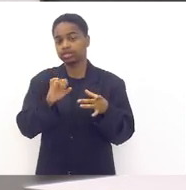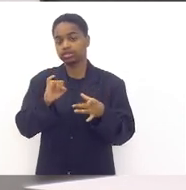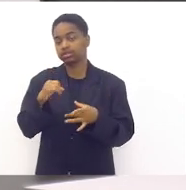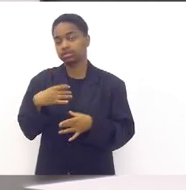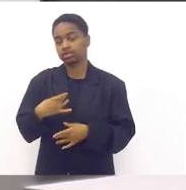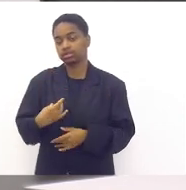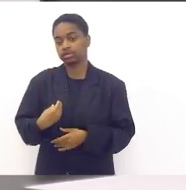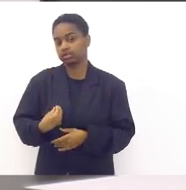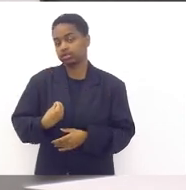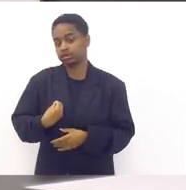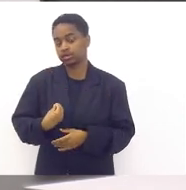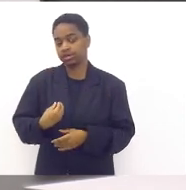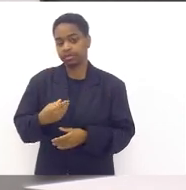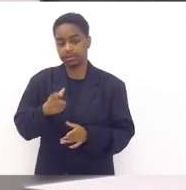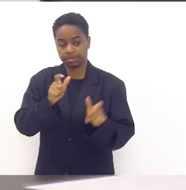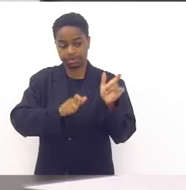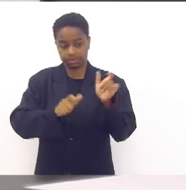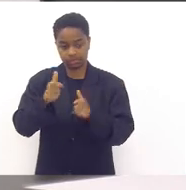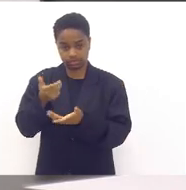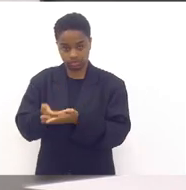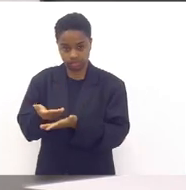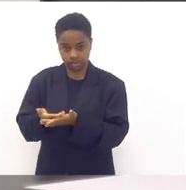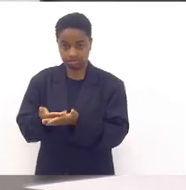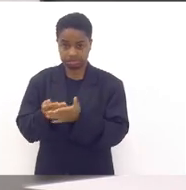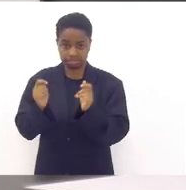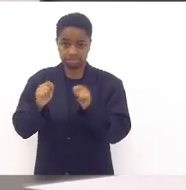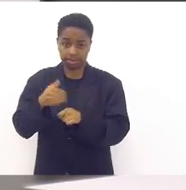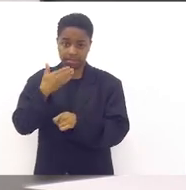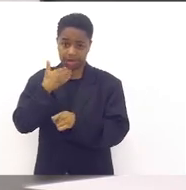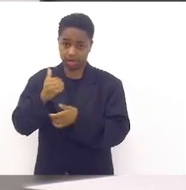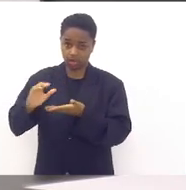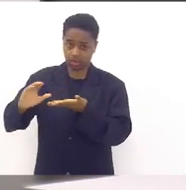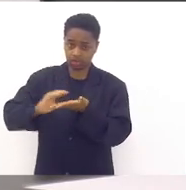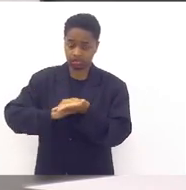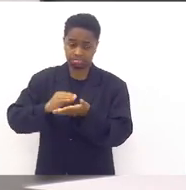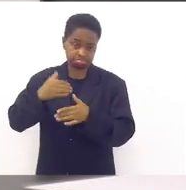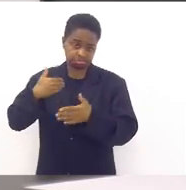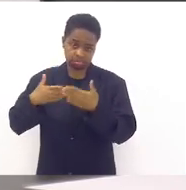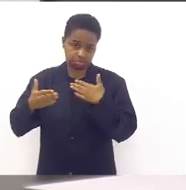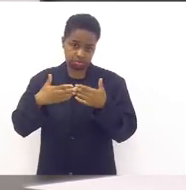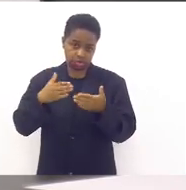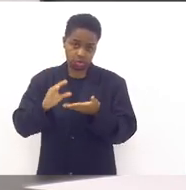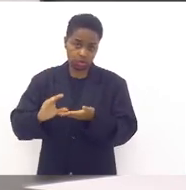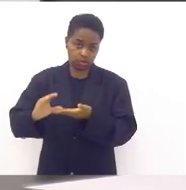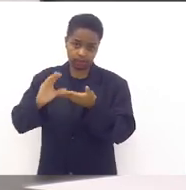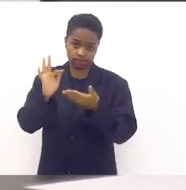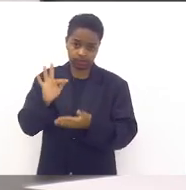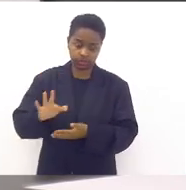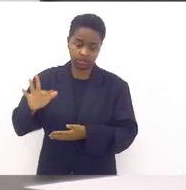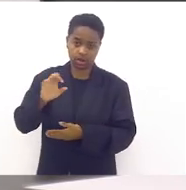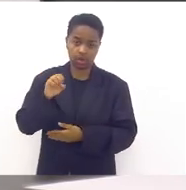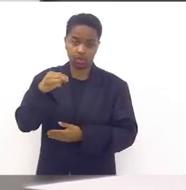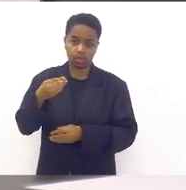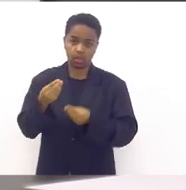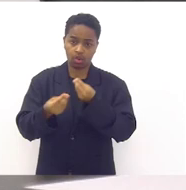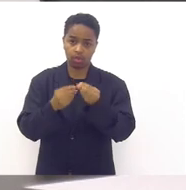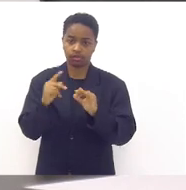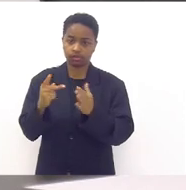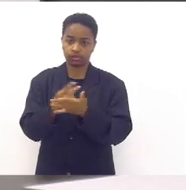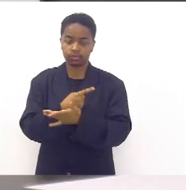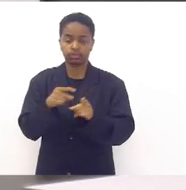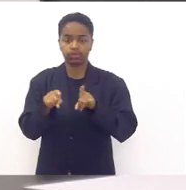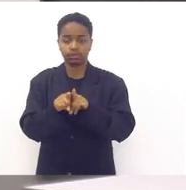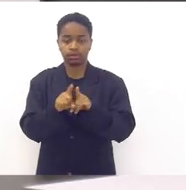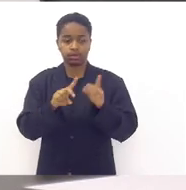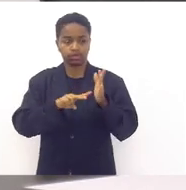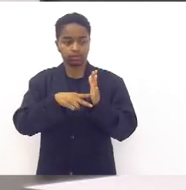uma melhor arrecadação, independente de questões de conselho federativo, a forma como deve ser, está aqui o presidente do sindicato, quero registrar